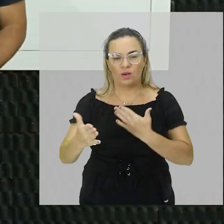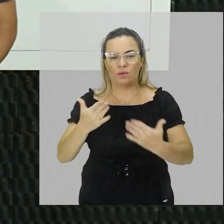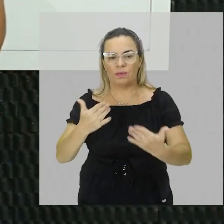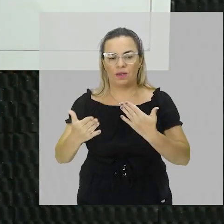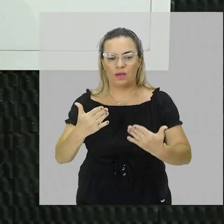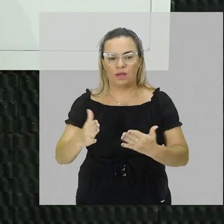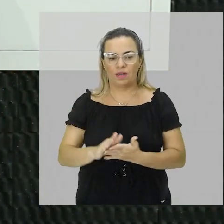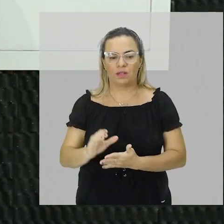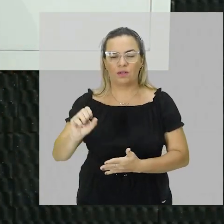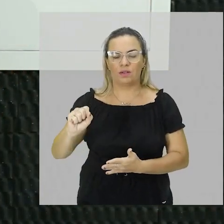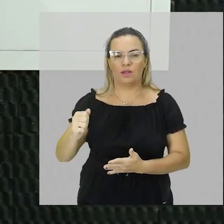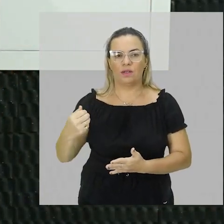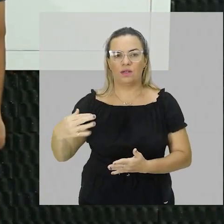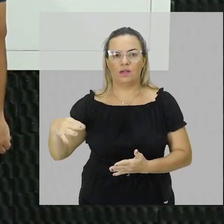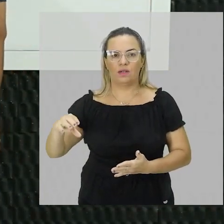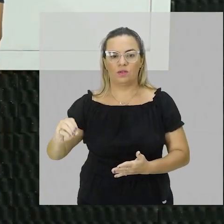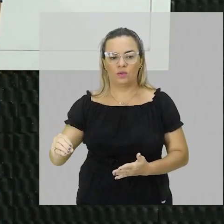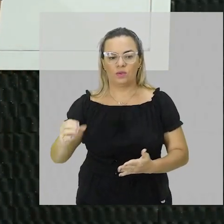ok? Então,